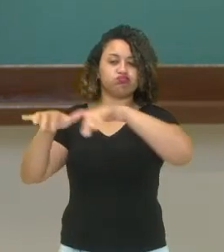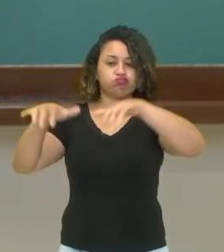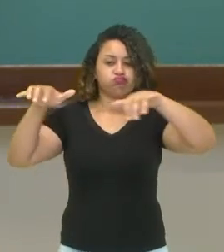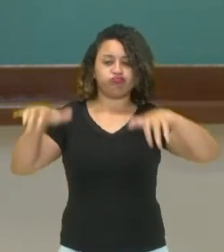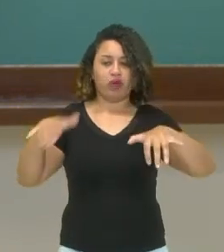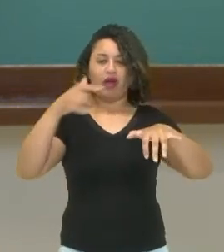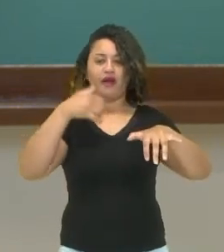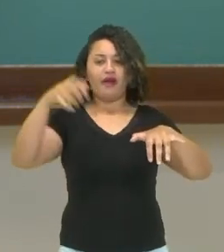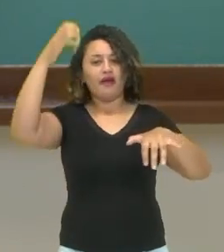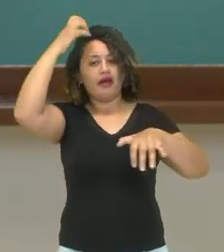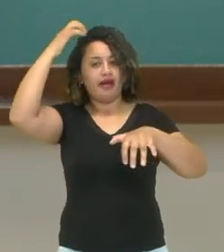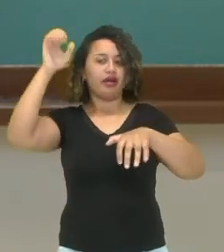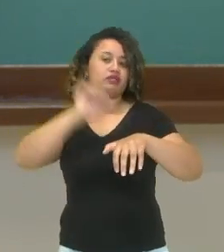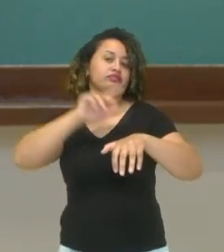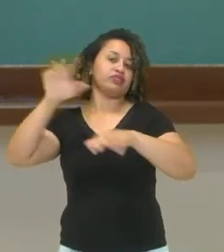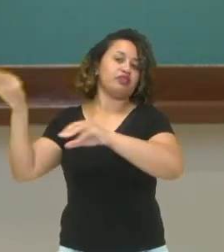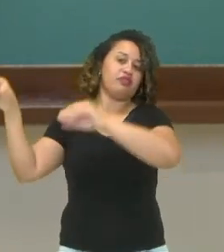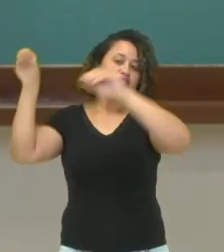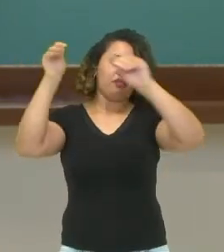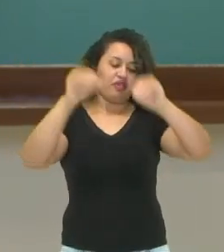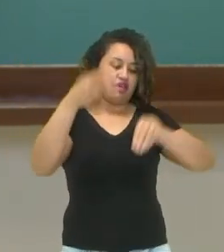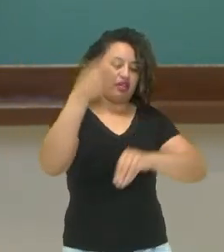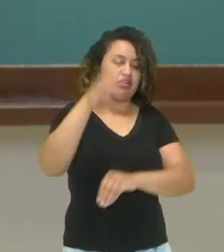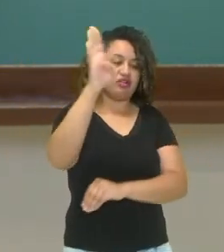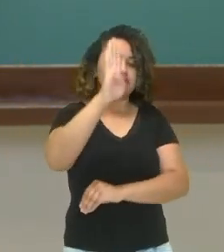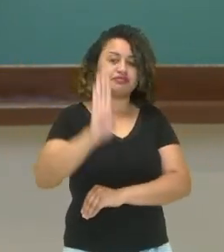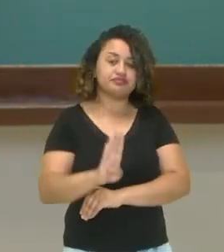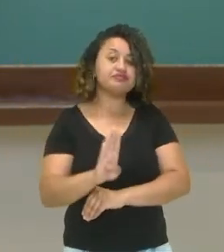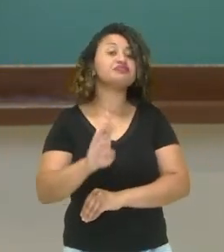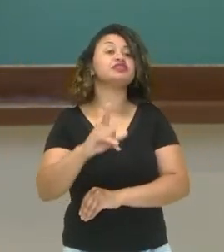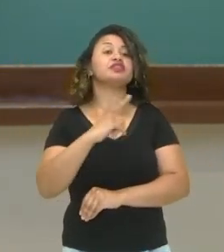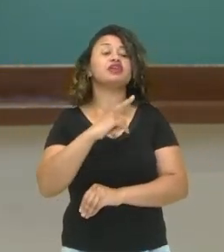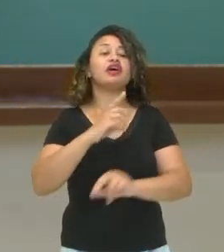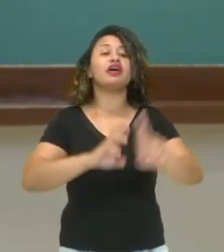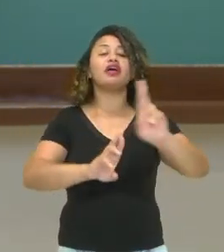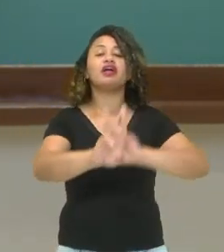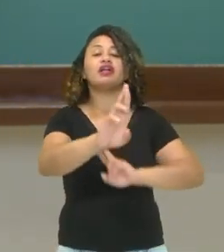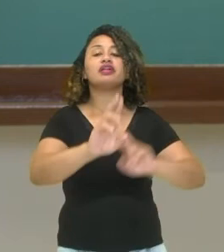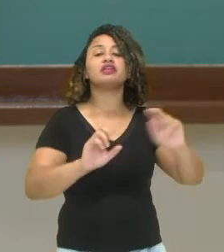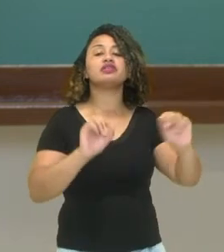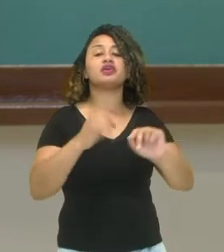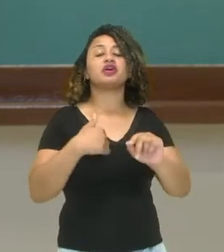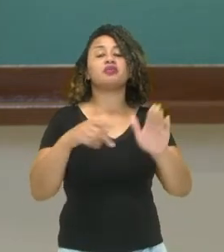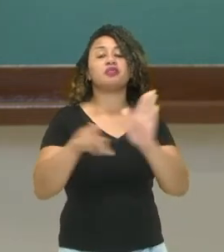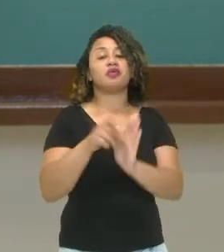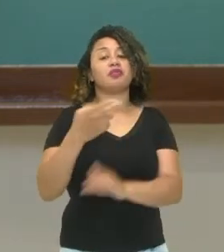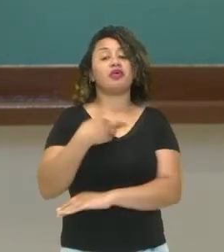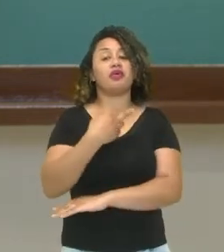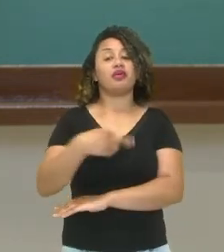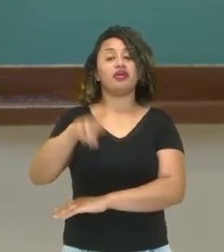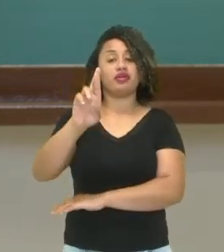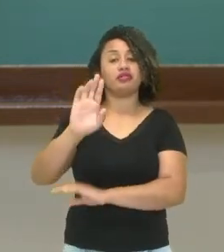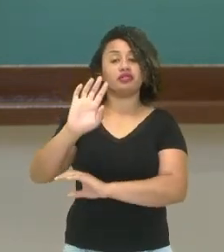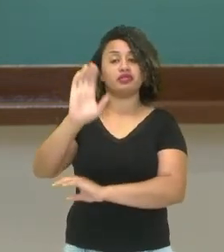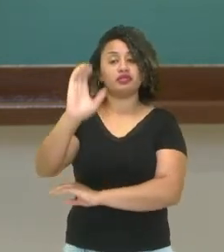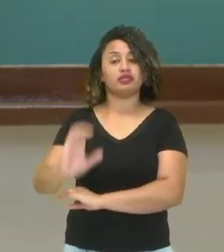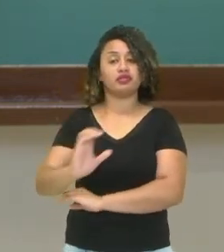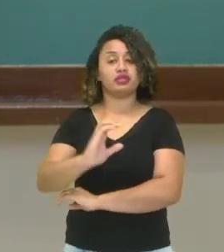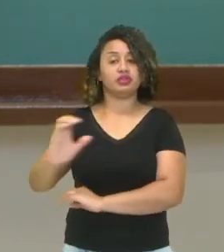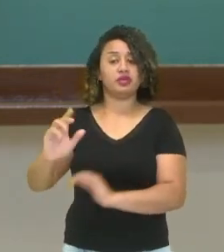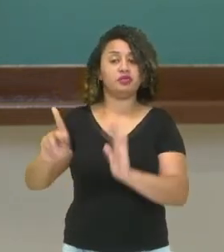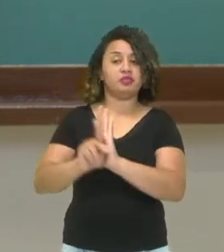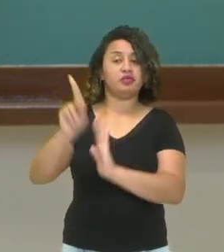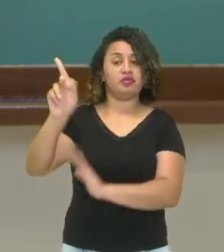movimentos históricos, a independência do Brasil e tudo mais, ela sempre teve muito íntima com a religião, com o catolicismo de Portugal. Era